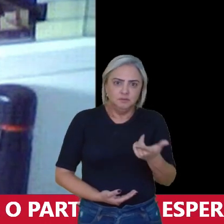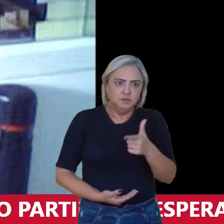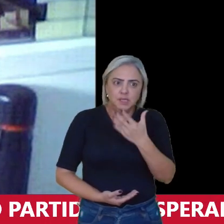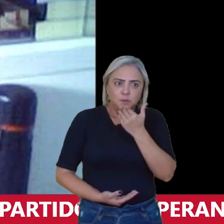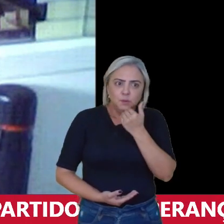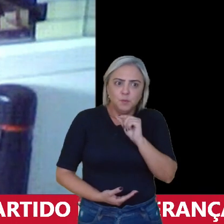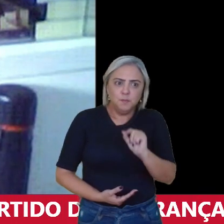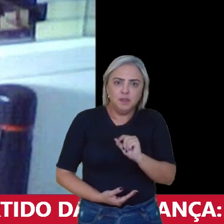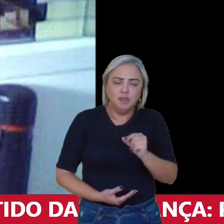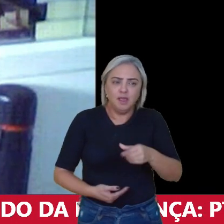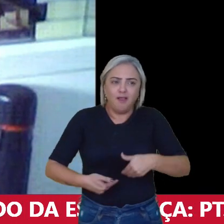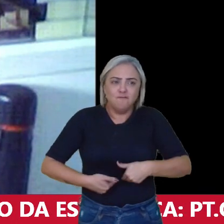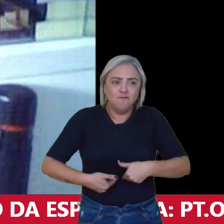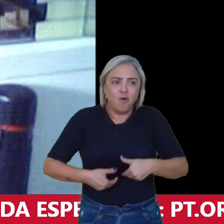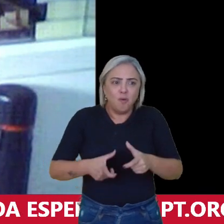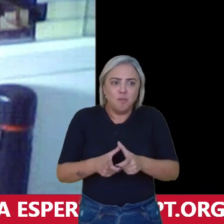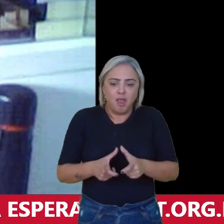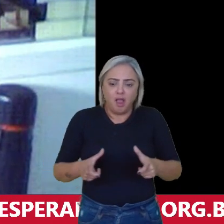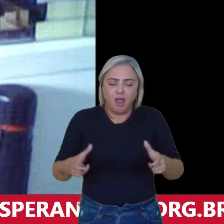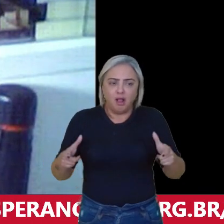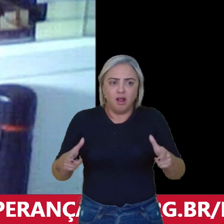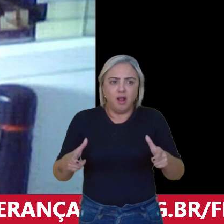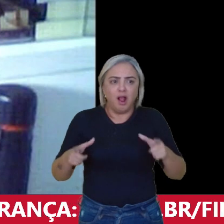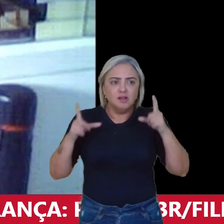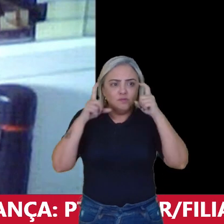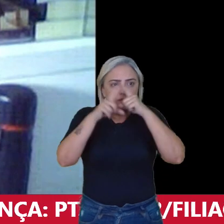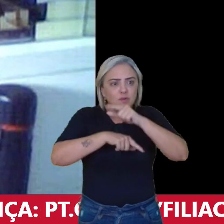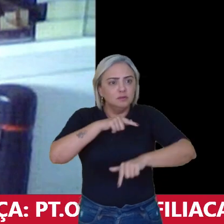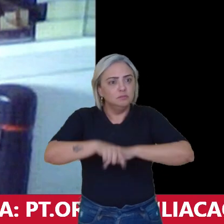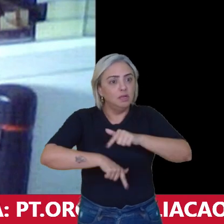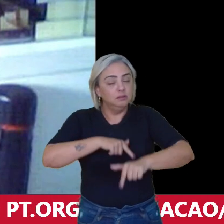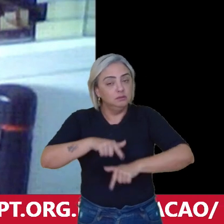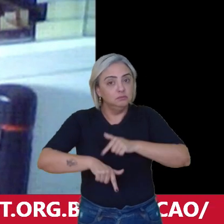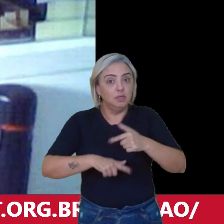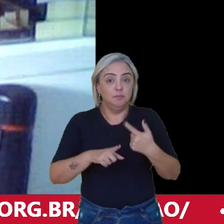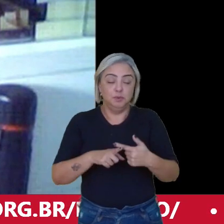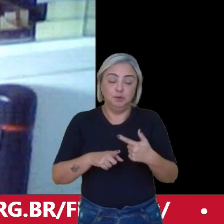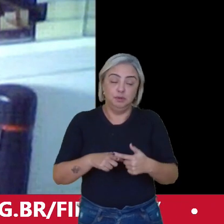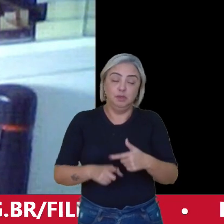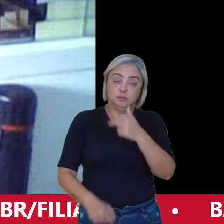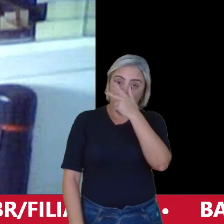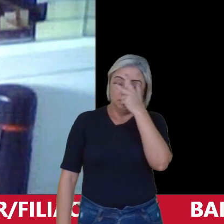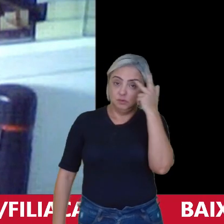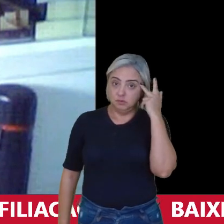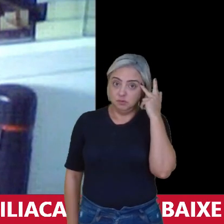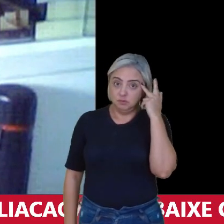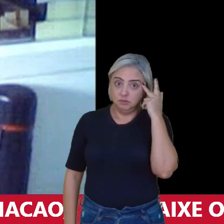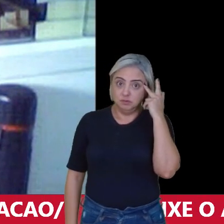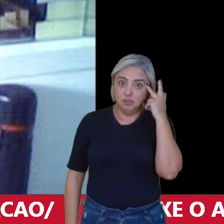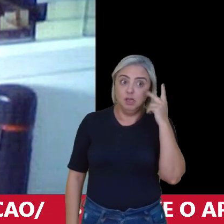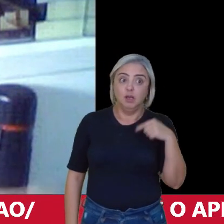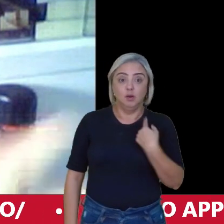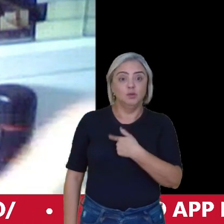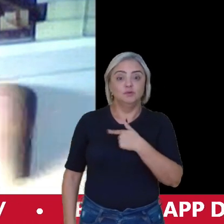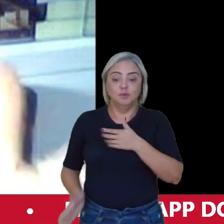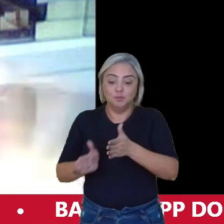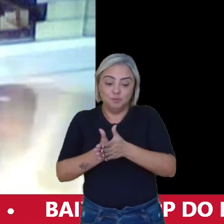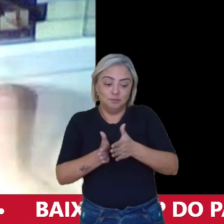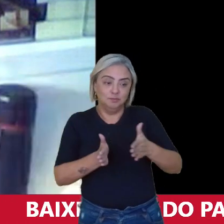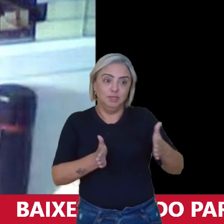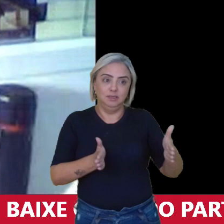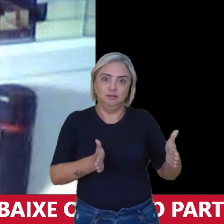Então, a fome crescendo, a dificuldade de trabalhar, porque muitas pessoas... Porque nós tivemos um